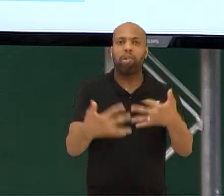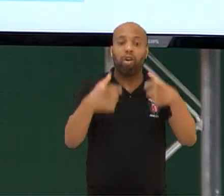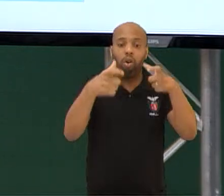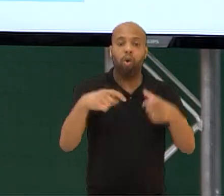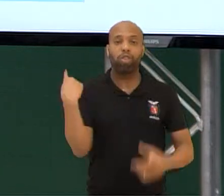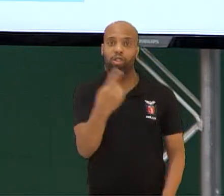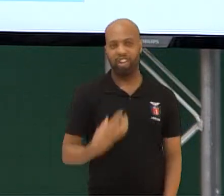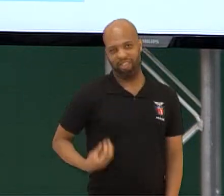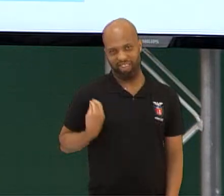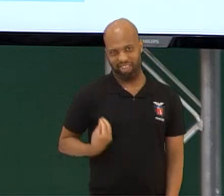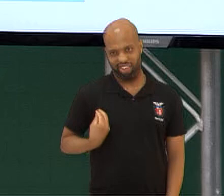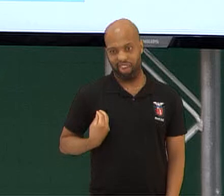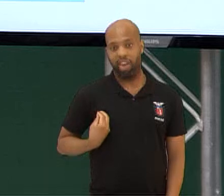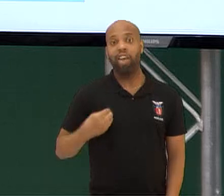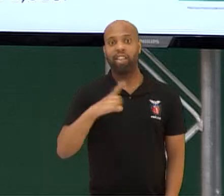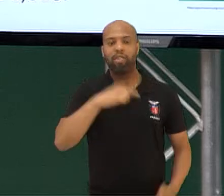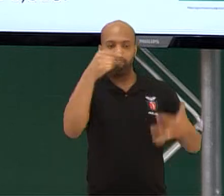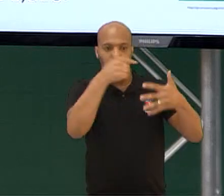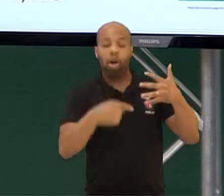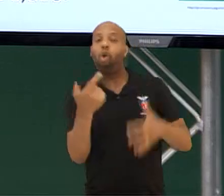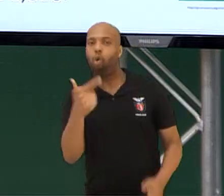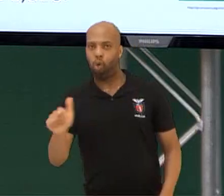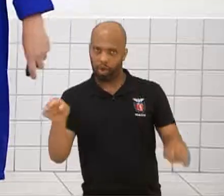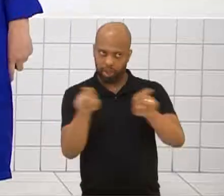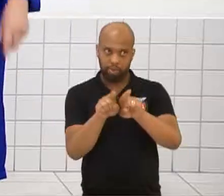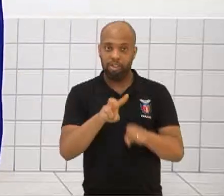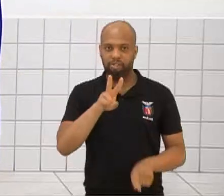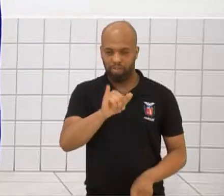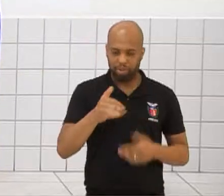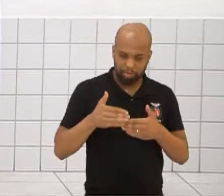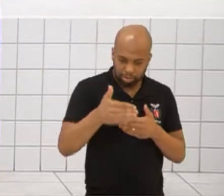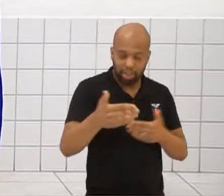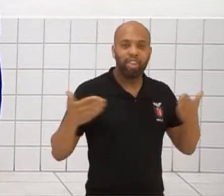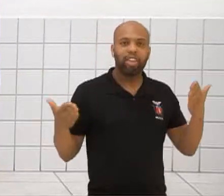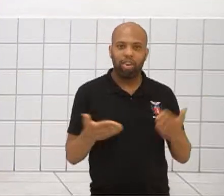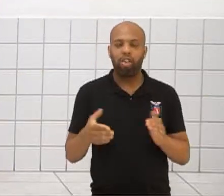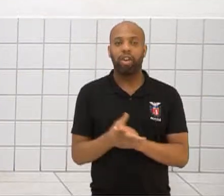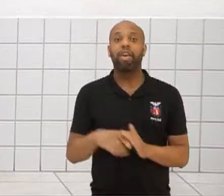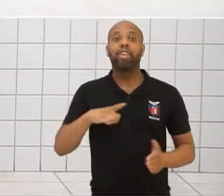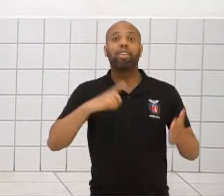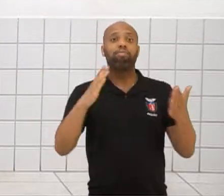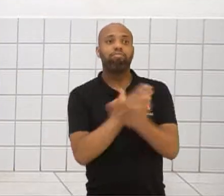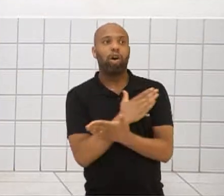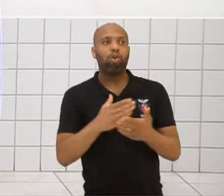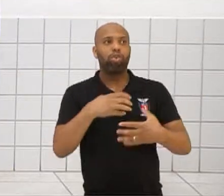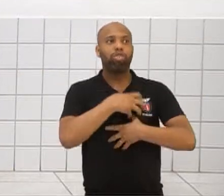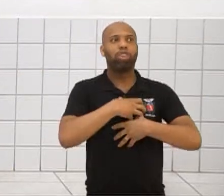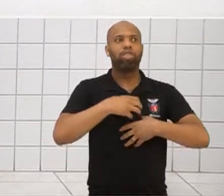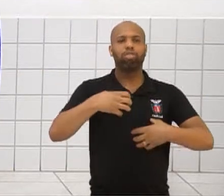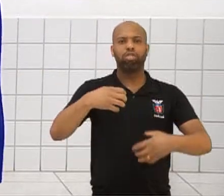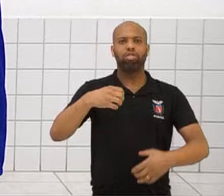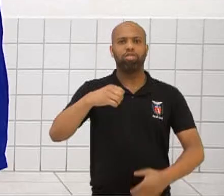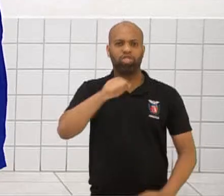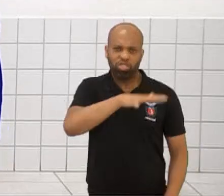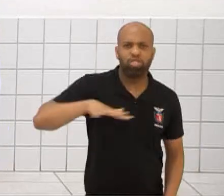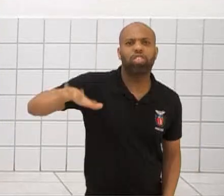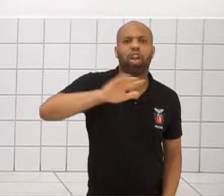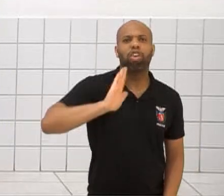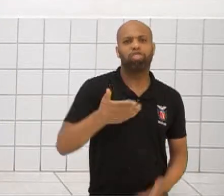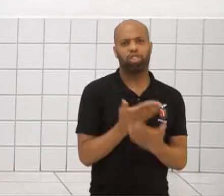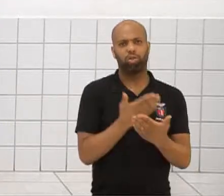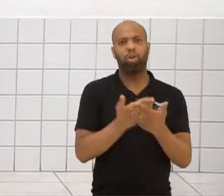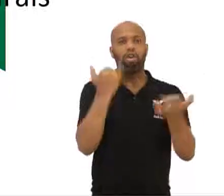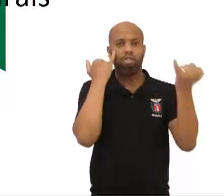partindo exatamente para outras esferas, né, professora? Isso. Aqui algumas dimensões gerais, então alguns dados que nós já